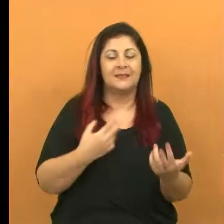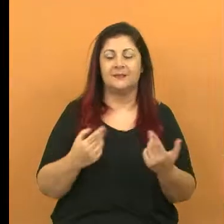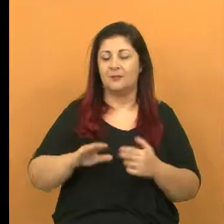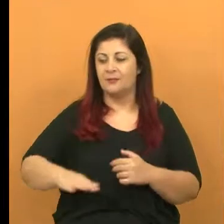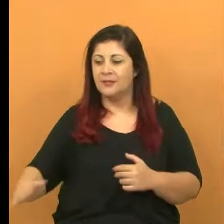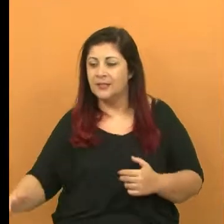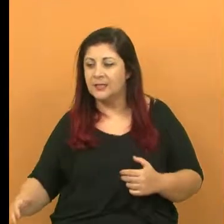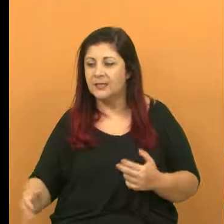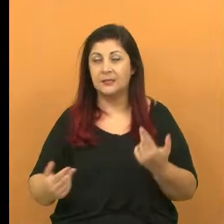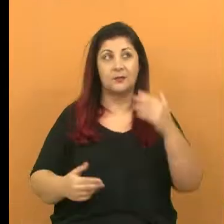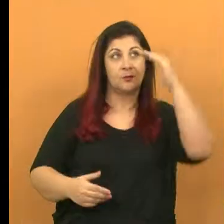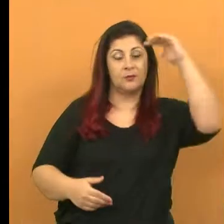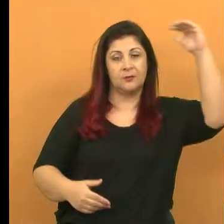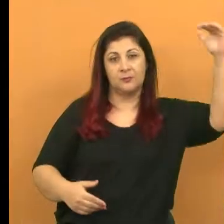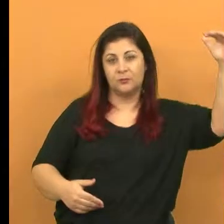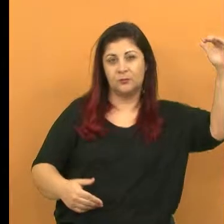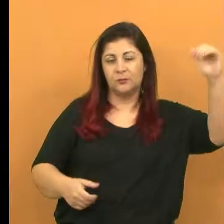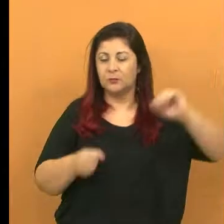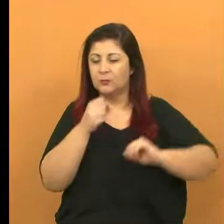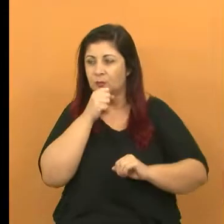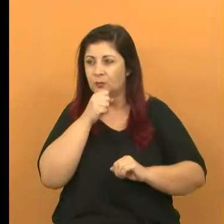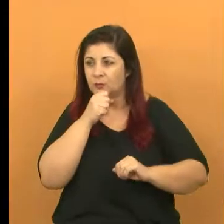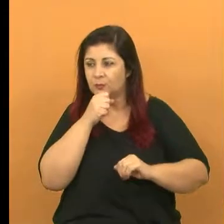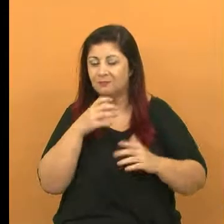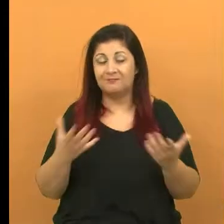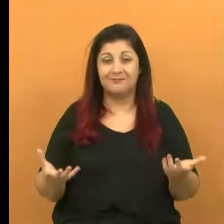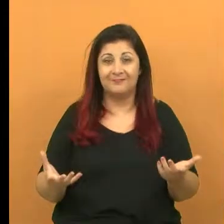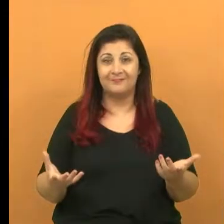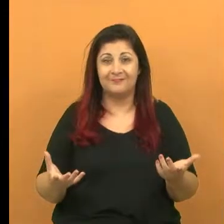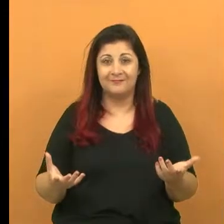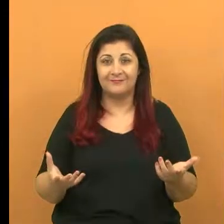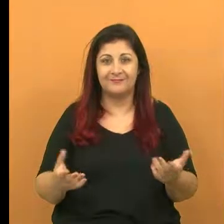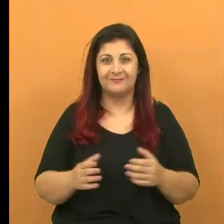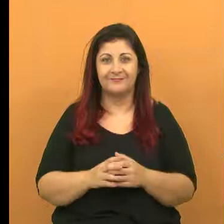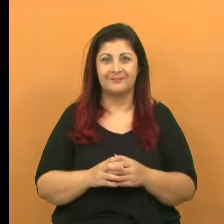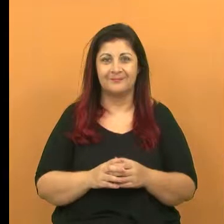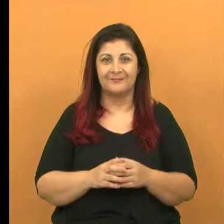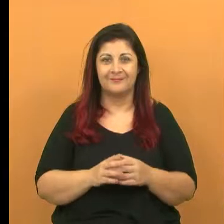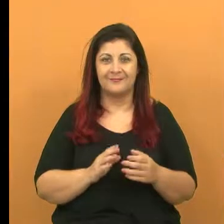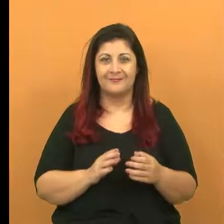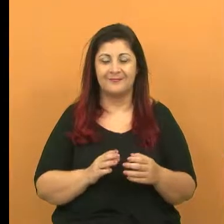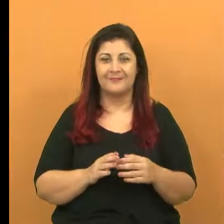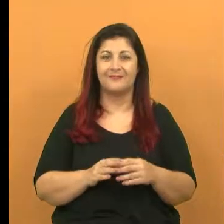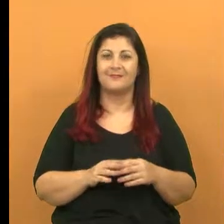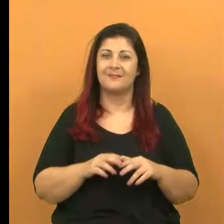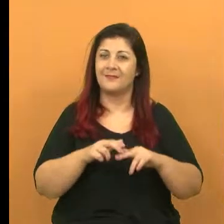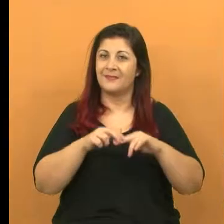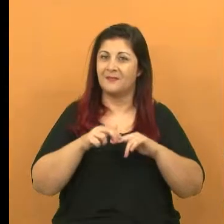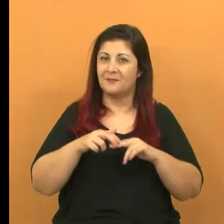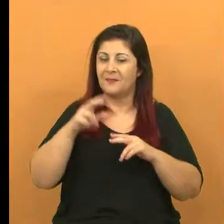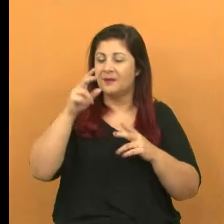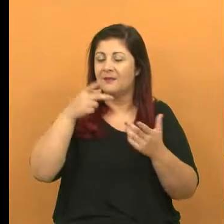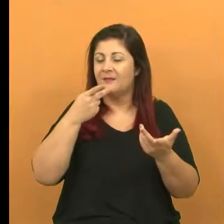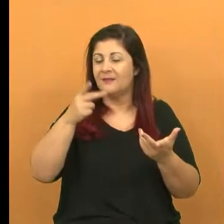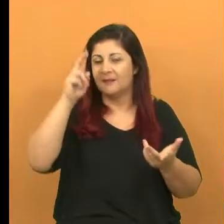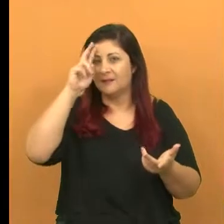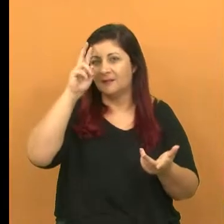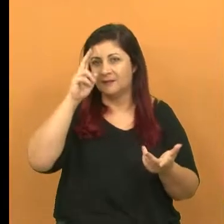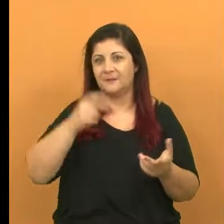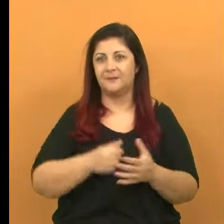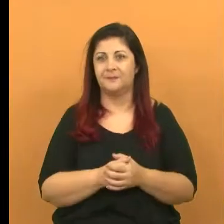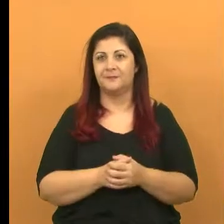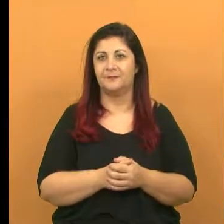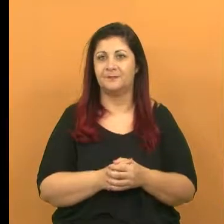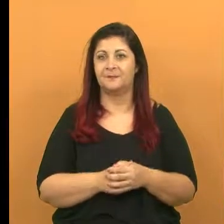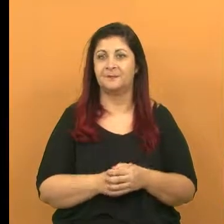ser adulto, todo mundo pode ser idoso, através de uma apresentação de uma história.